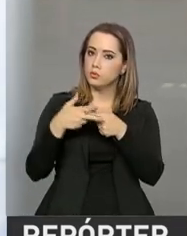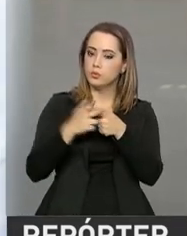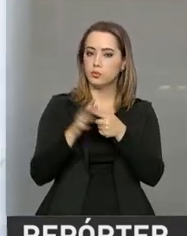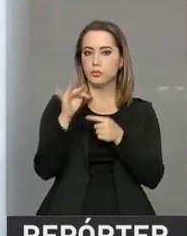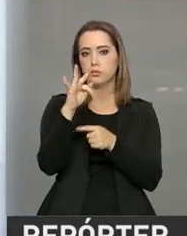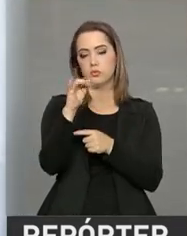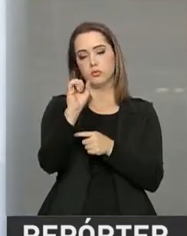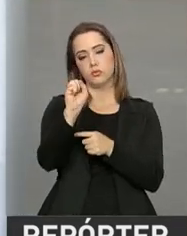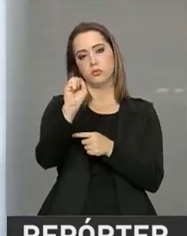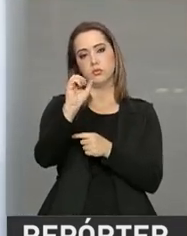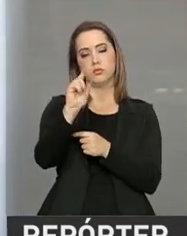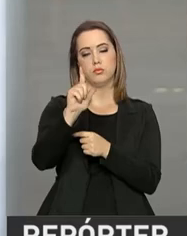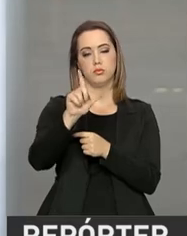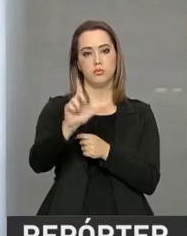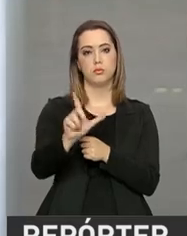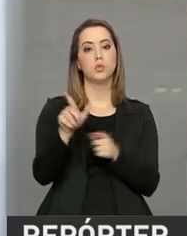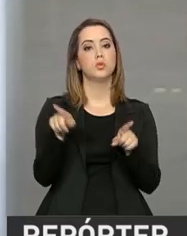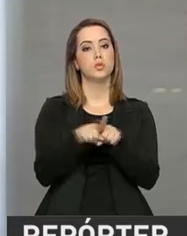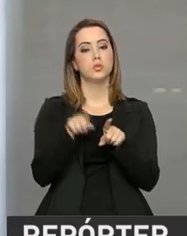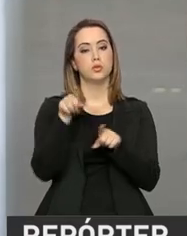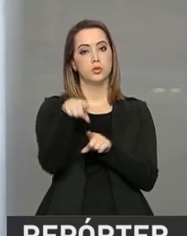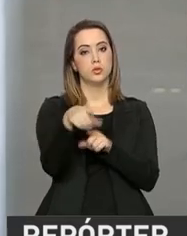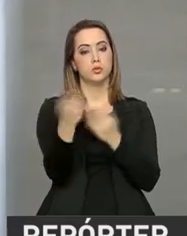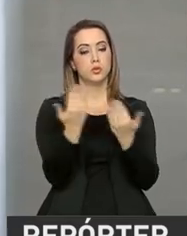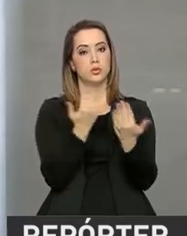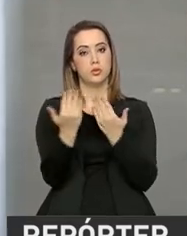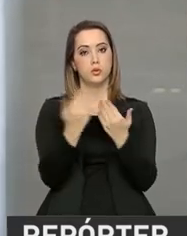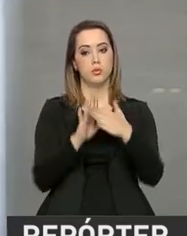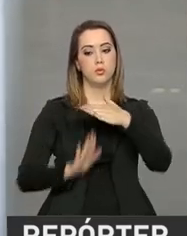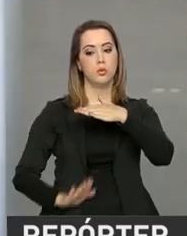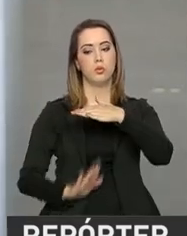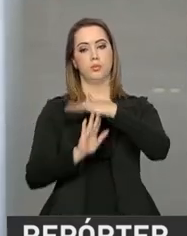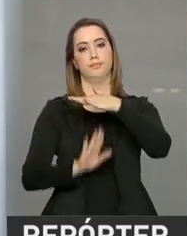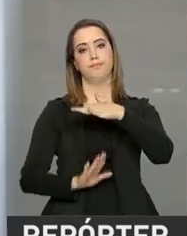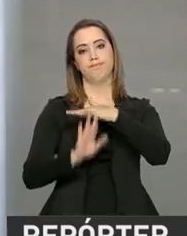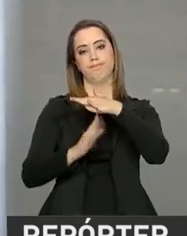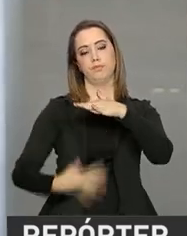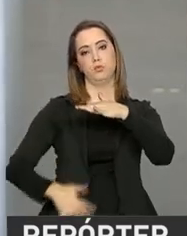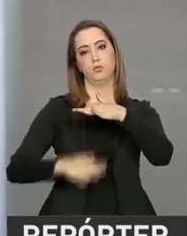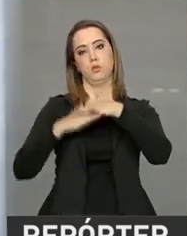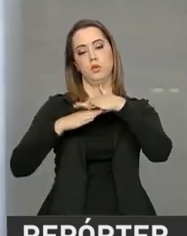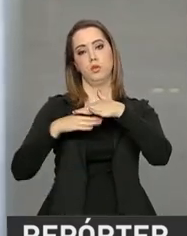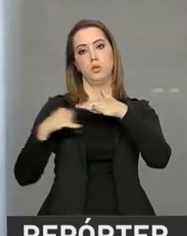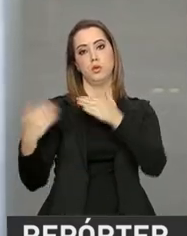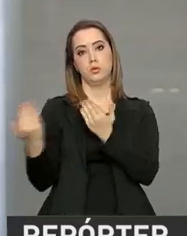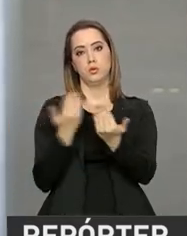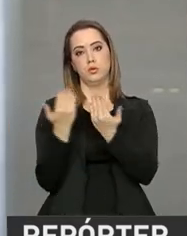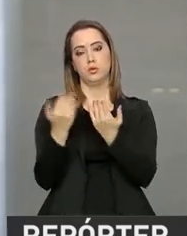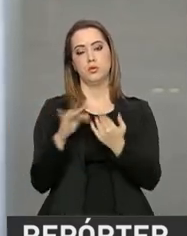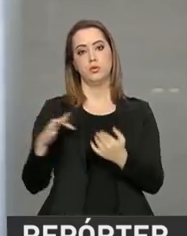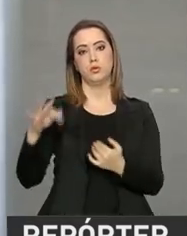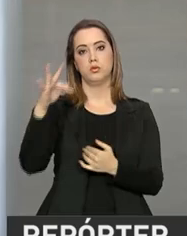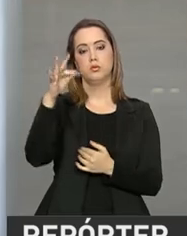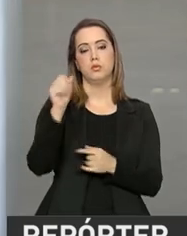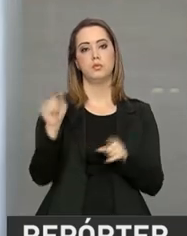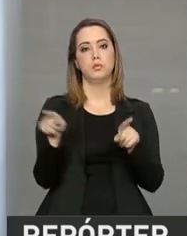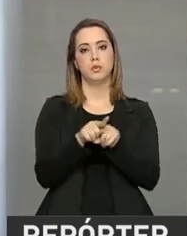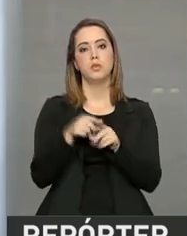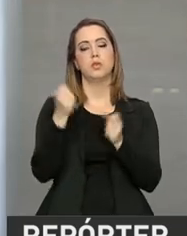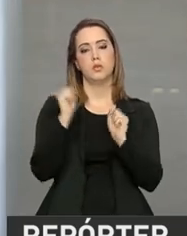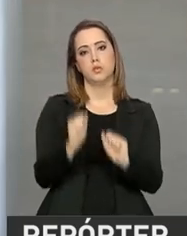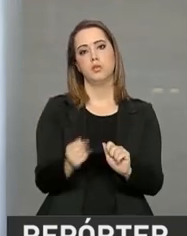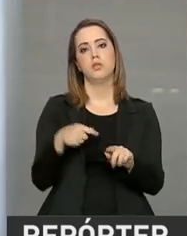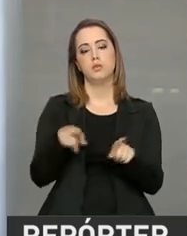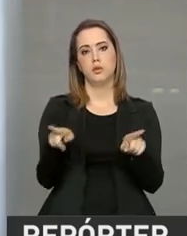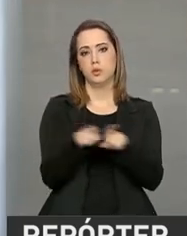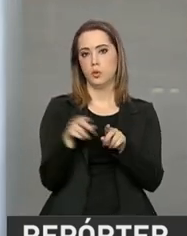públicos, tendo a inflação do ano anterior como referência, que, se aprovada pelo Congresso Nacional, vai valer tanto para o governo federal quanto